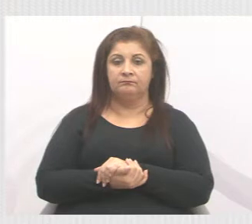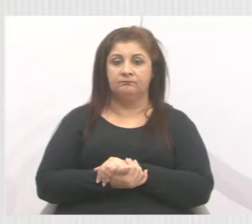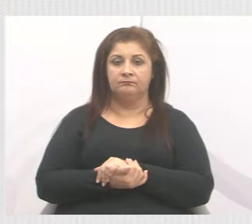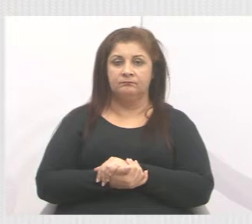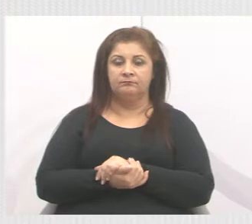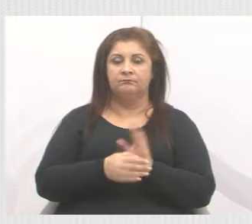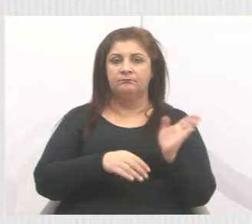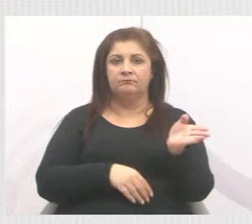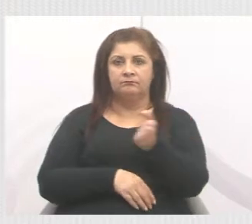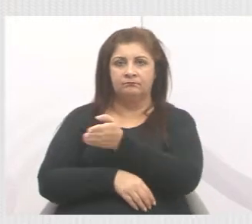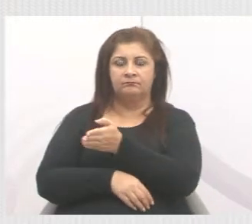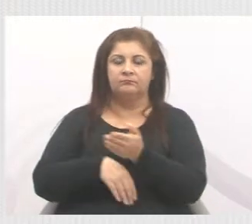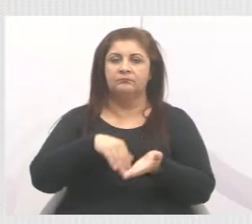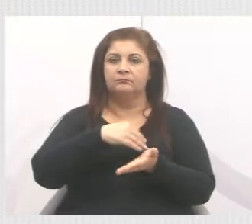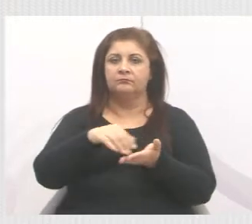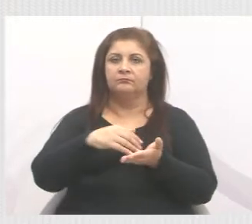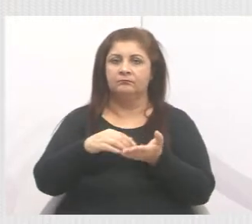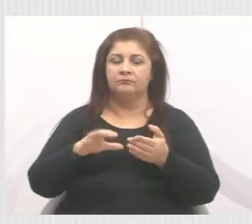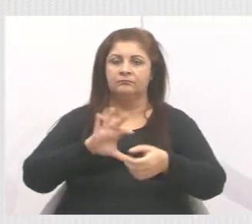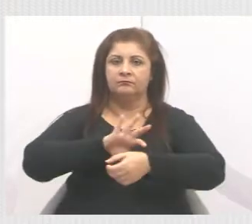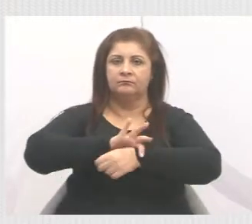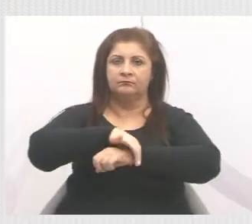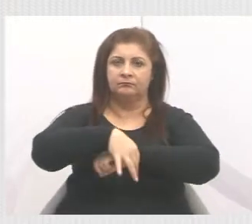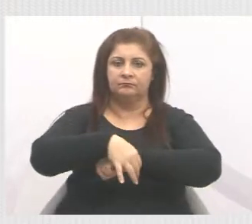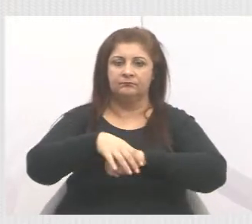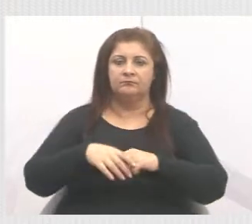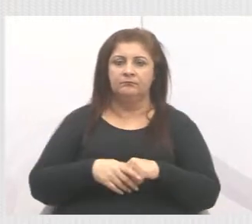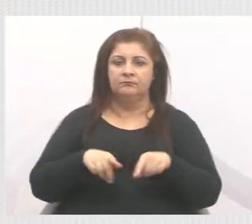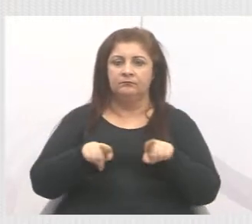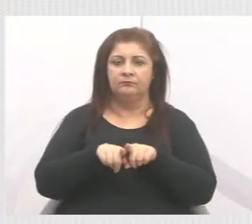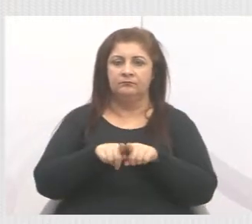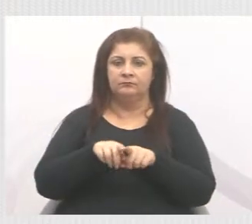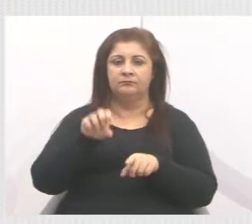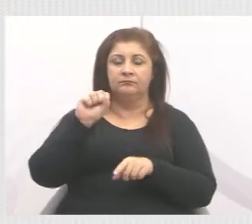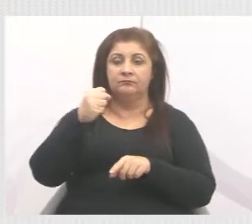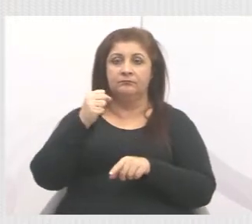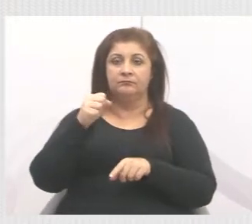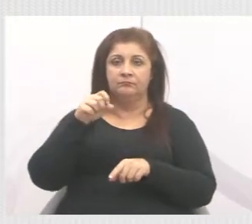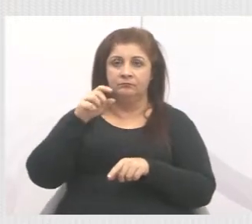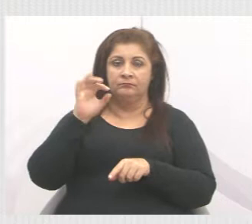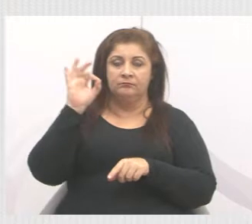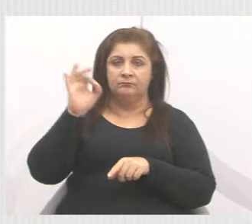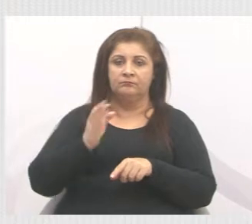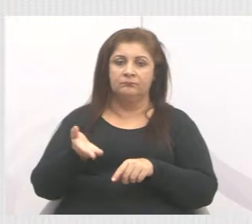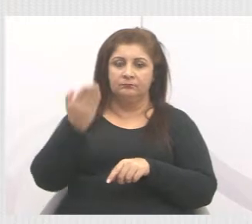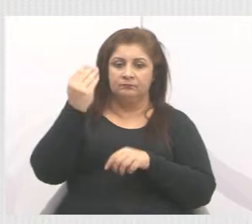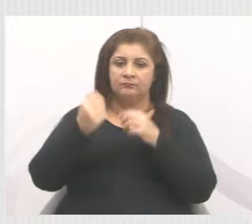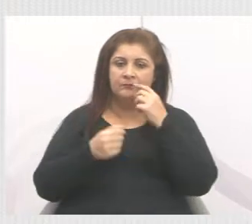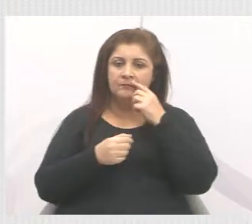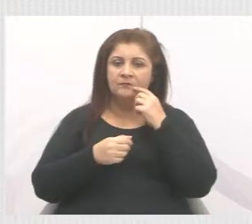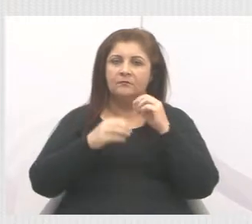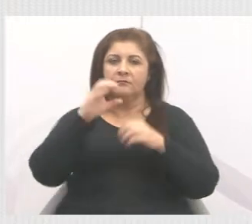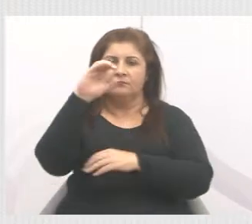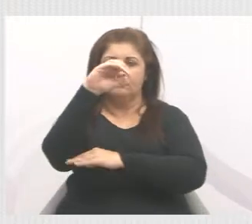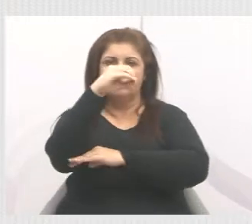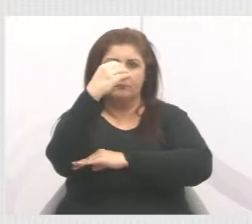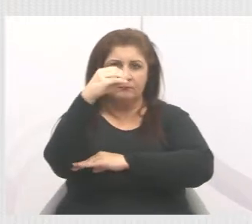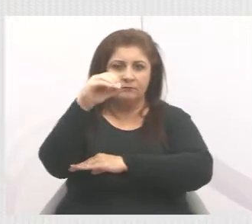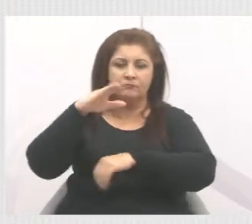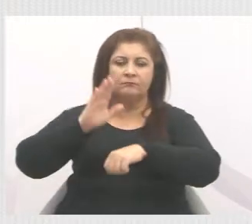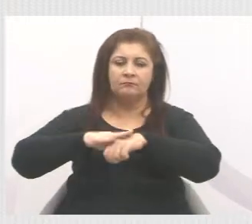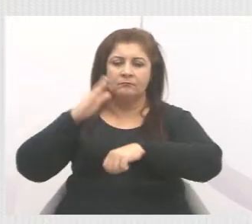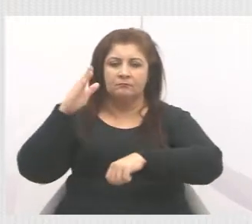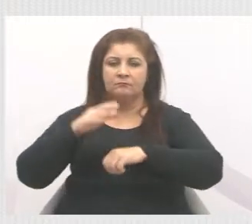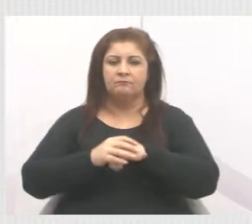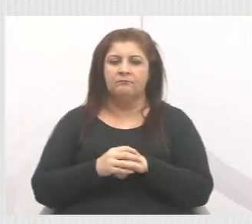Secretaria de Segurança, alta de 8% também, de 19 milhões para 21 milhões, ampliação do COI, expansão do batalhão e